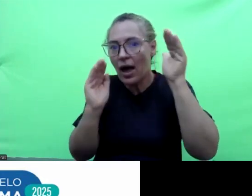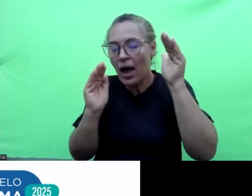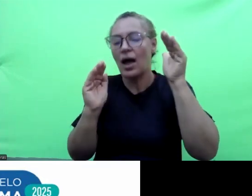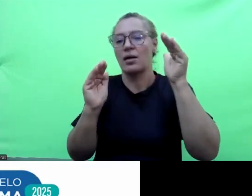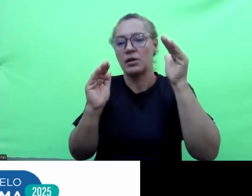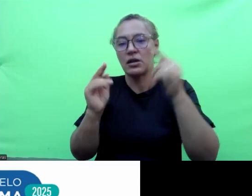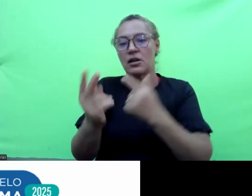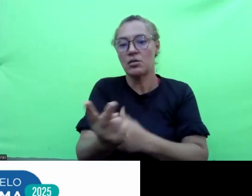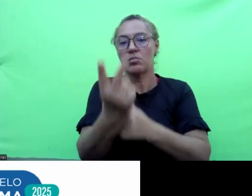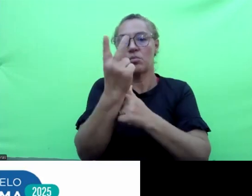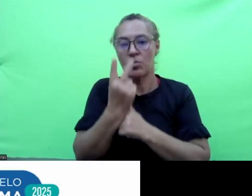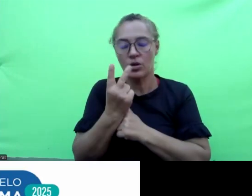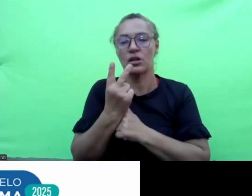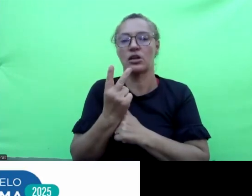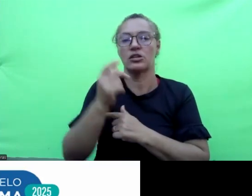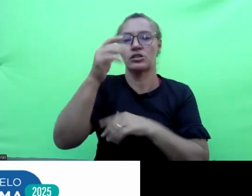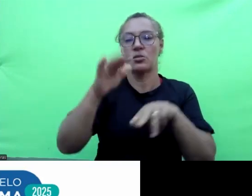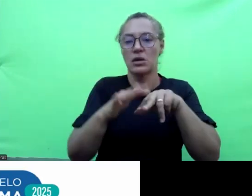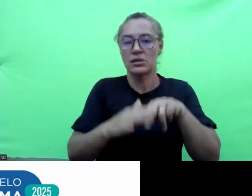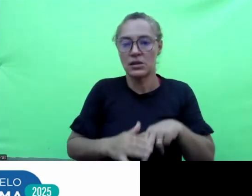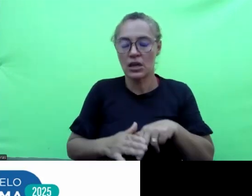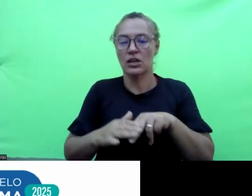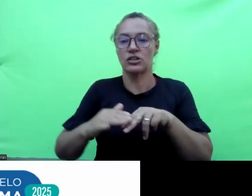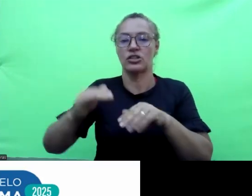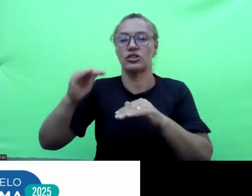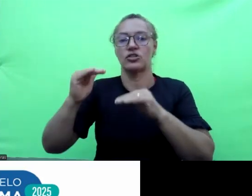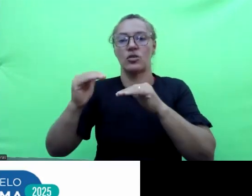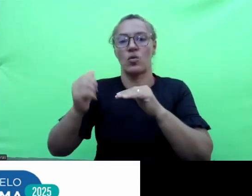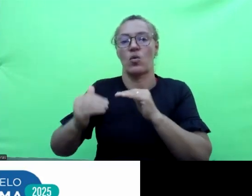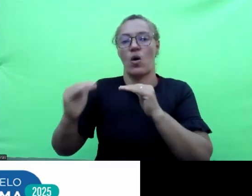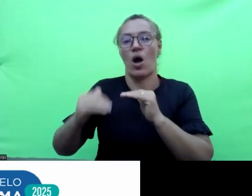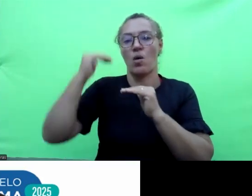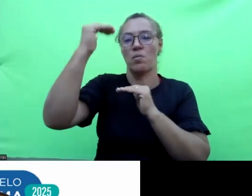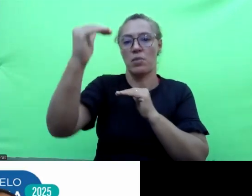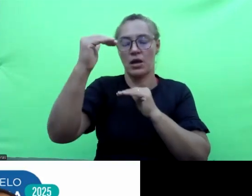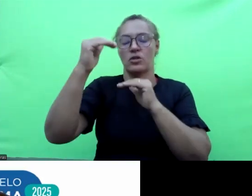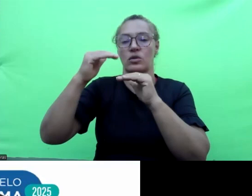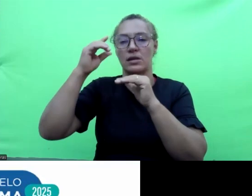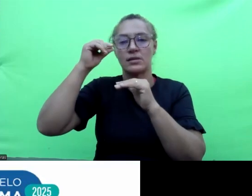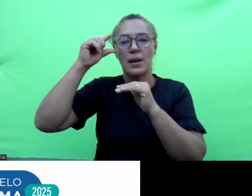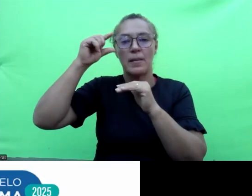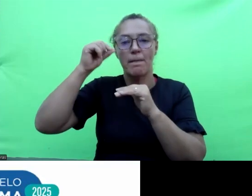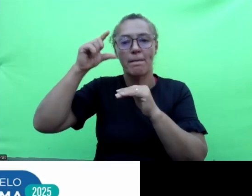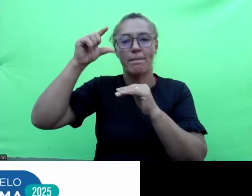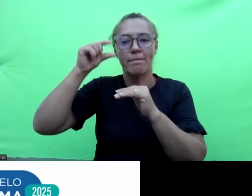e proteger o paciente de uma elevação pressórica, caso seja necessário,